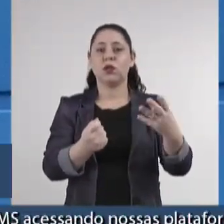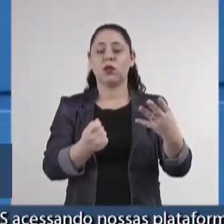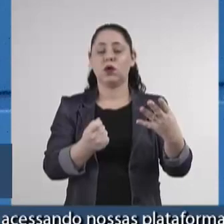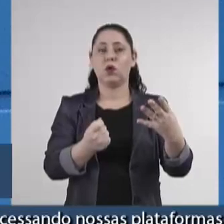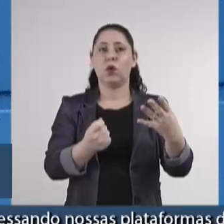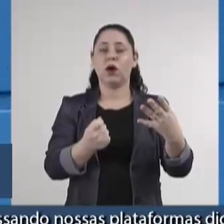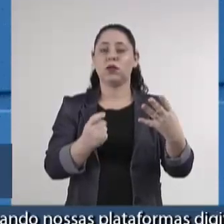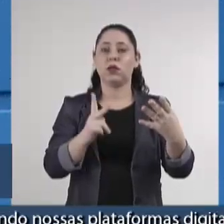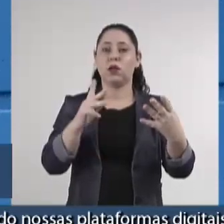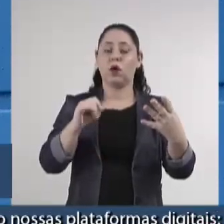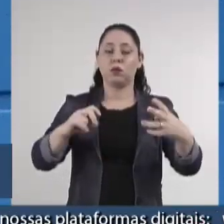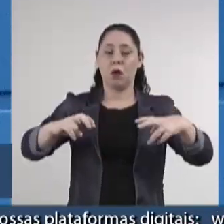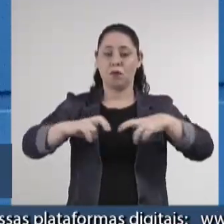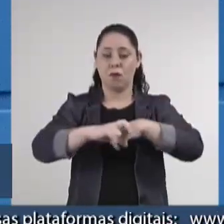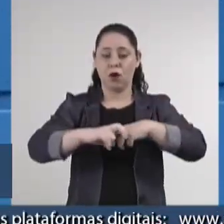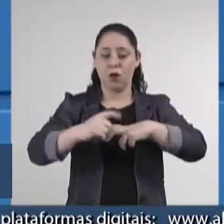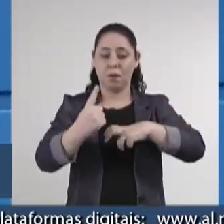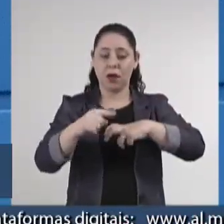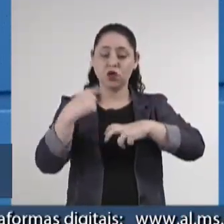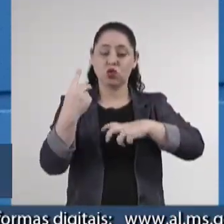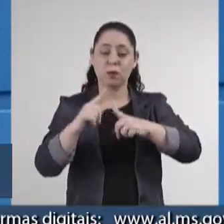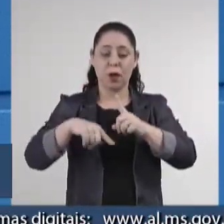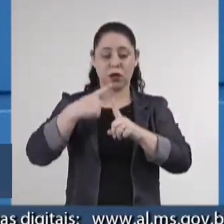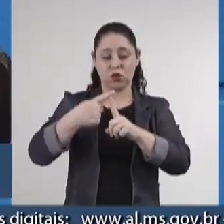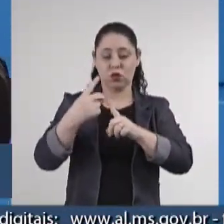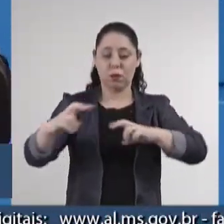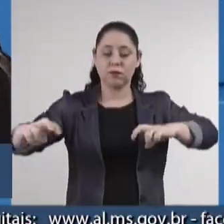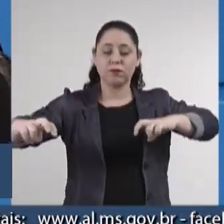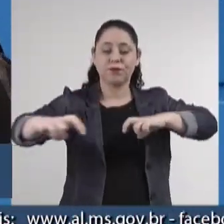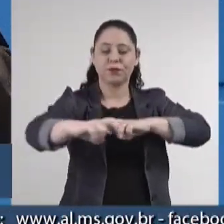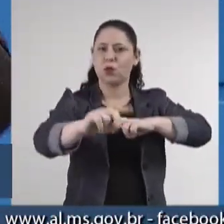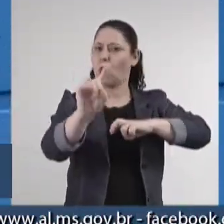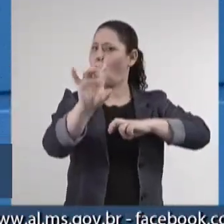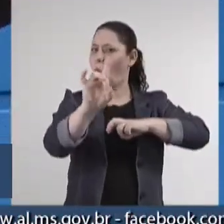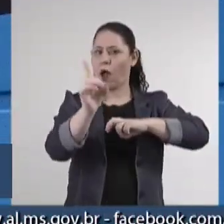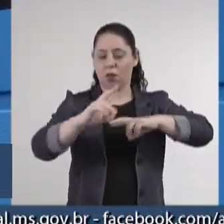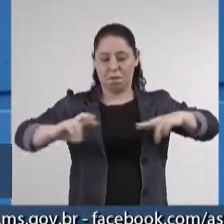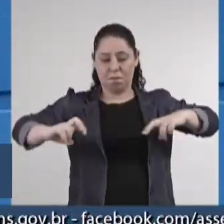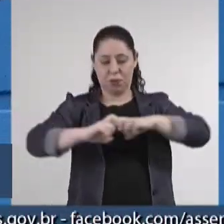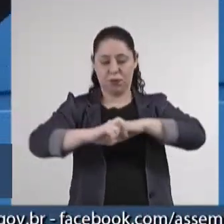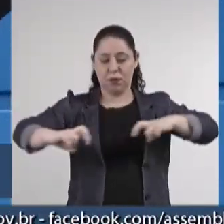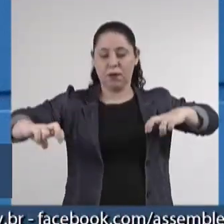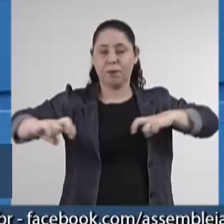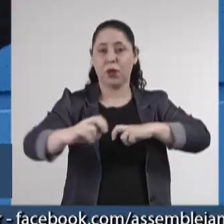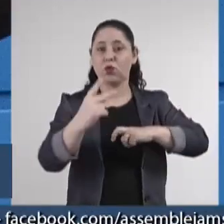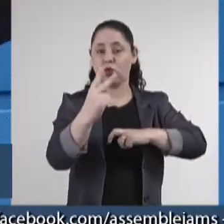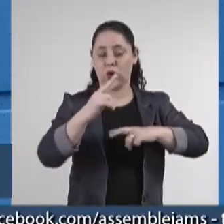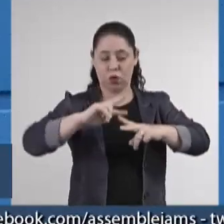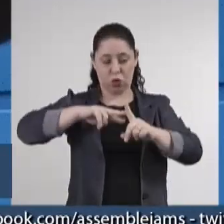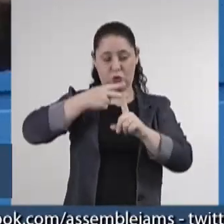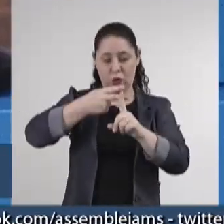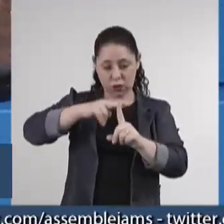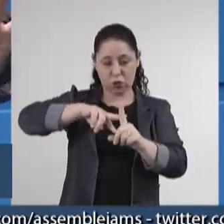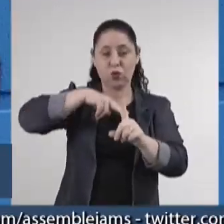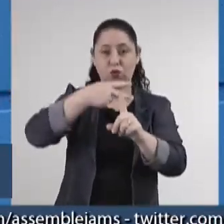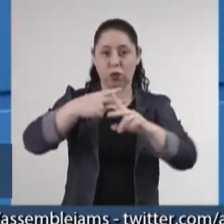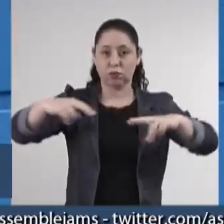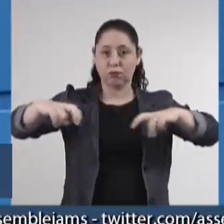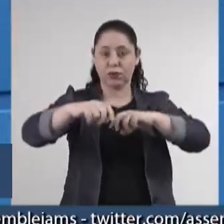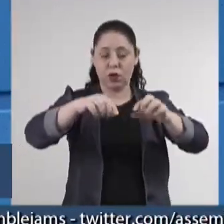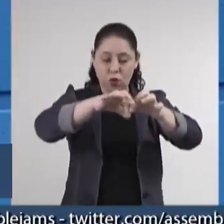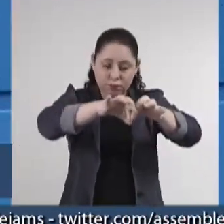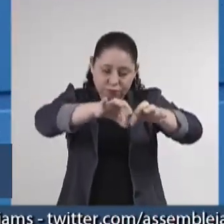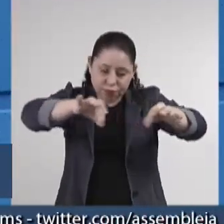faixa adicional, que não é duplicação. Faixa adicional não tem nada a ver com duplicação. Duplicação são duas pistas de cada lado com um canteiro